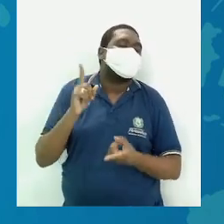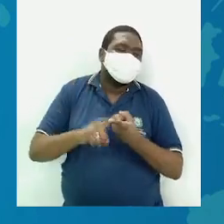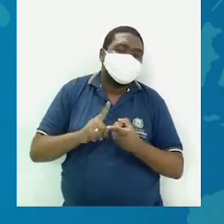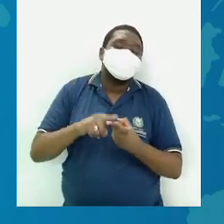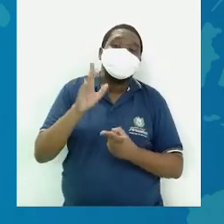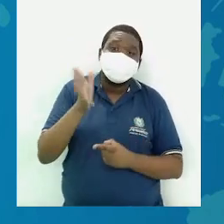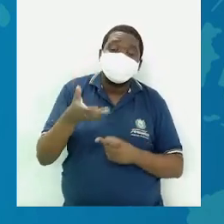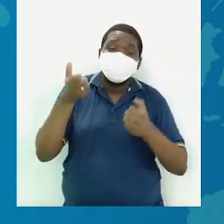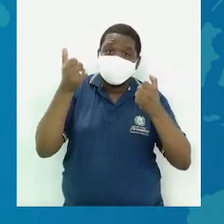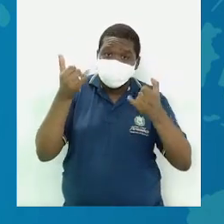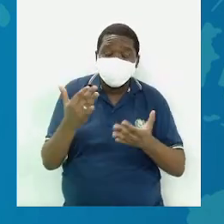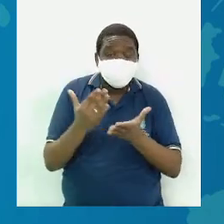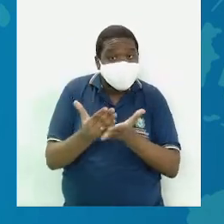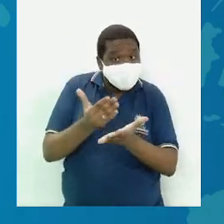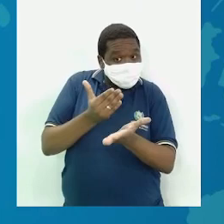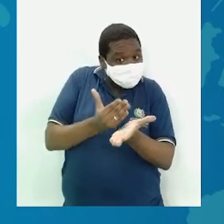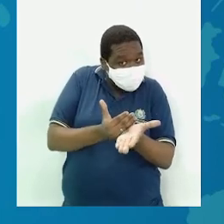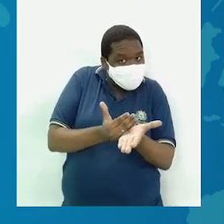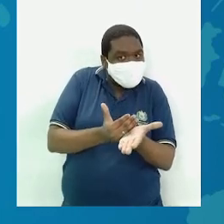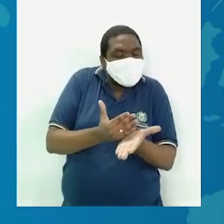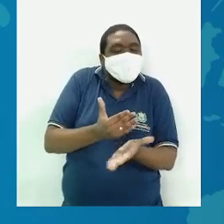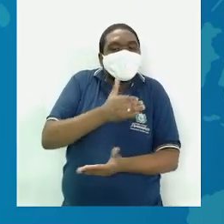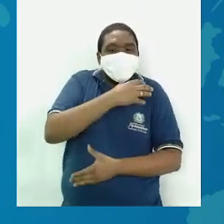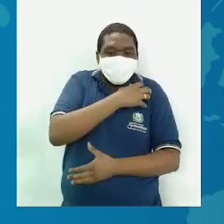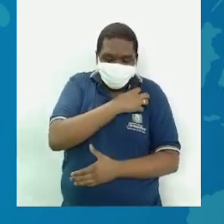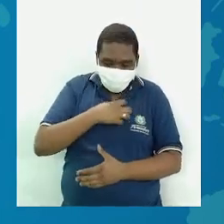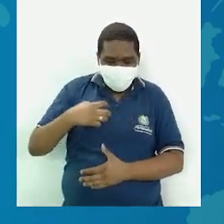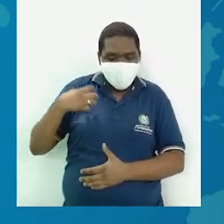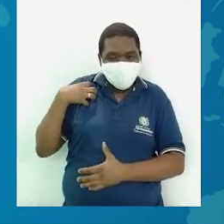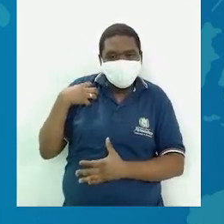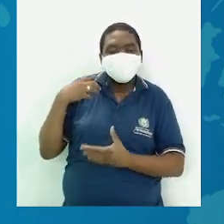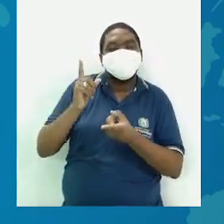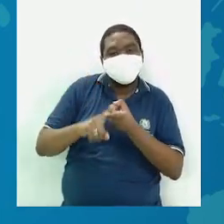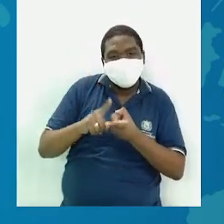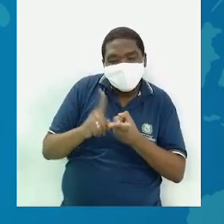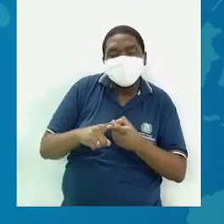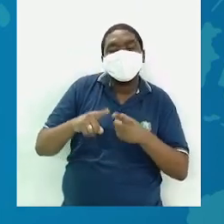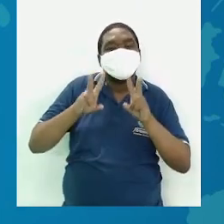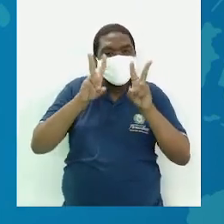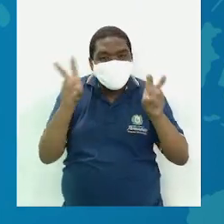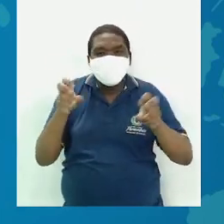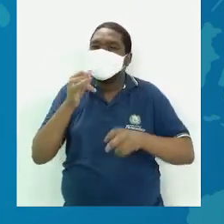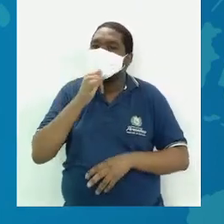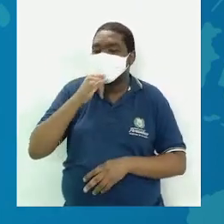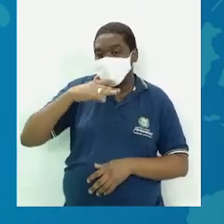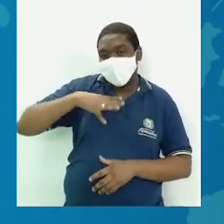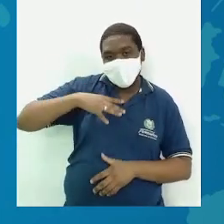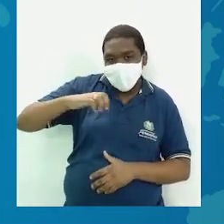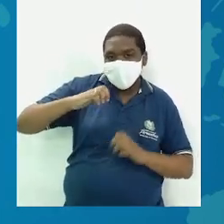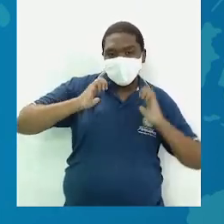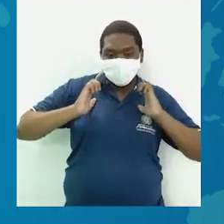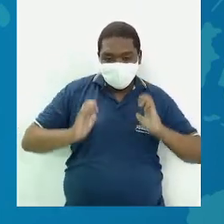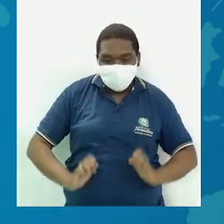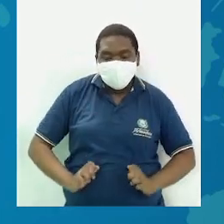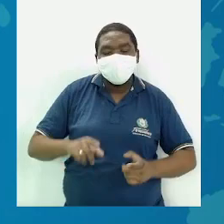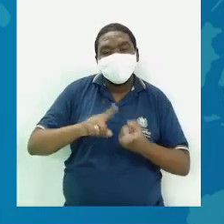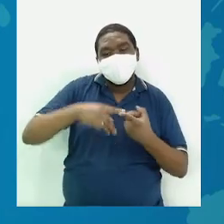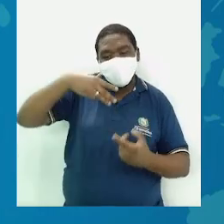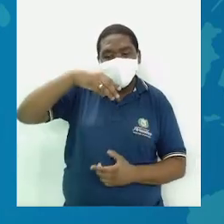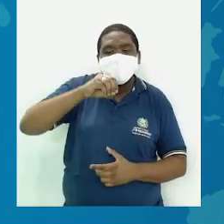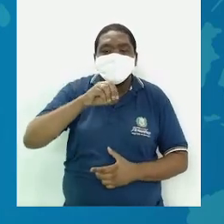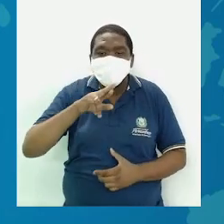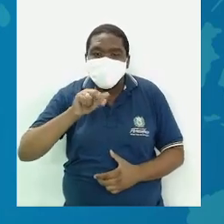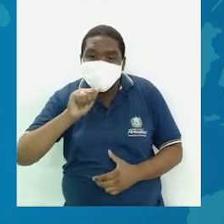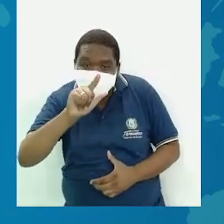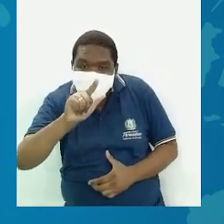os pré-socráticos, já vimos algumas questões sobre ética, sobre moral e assim